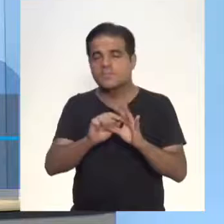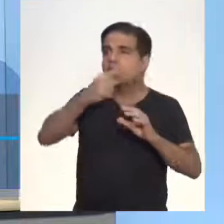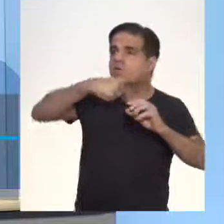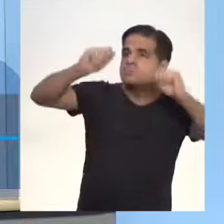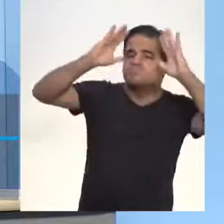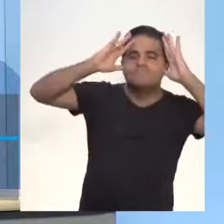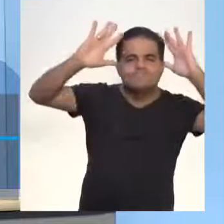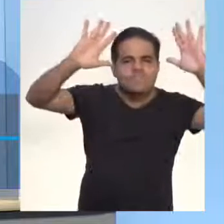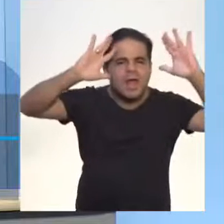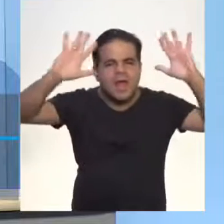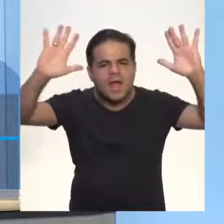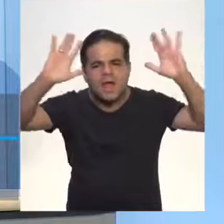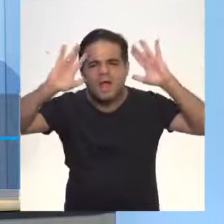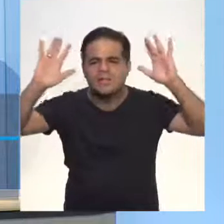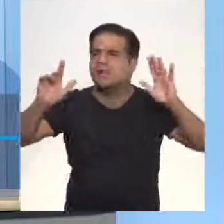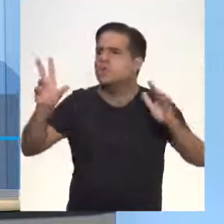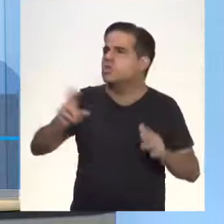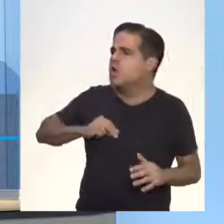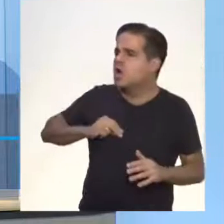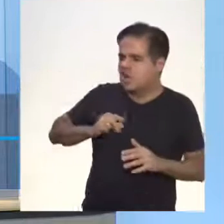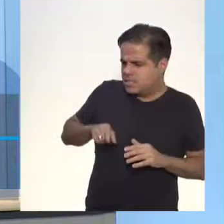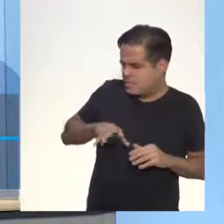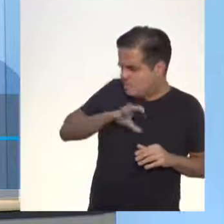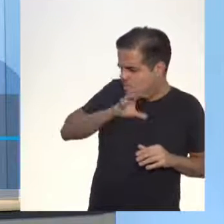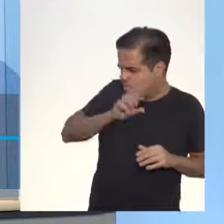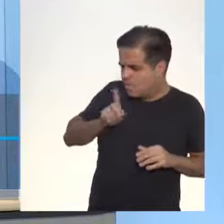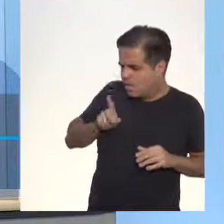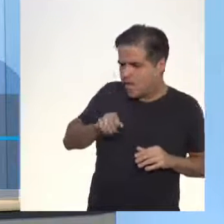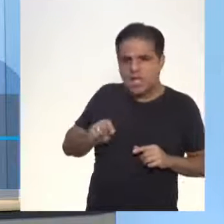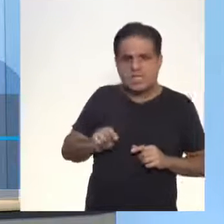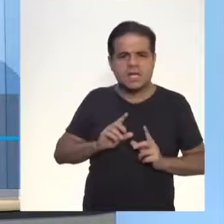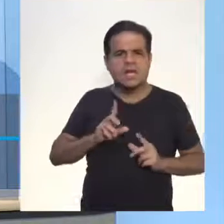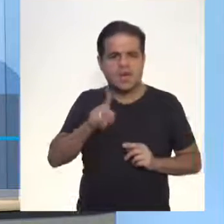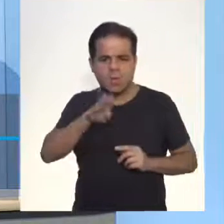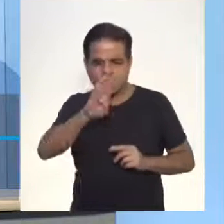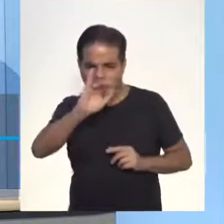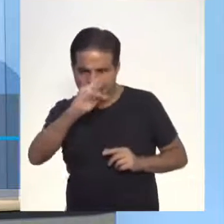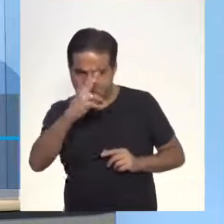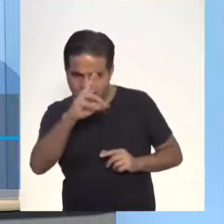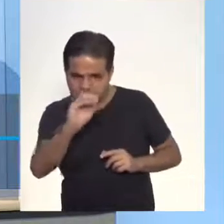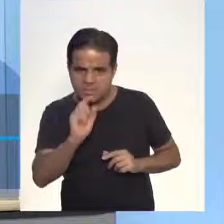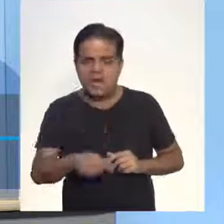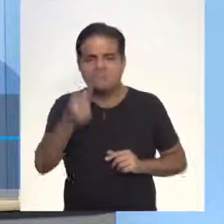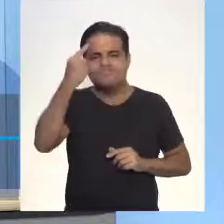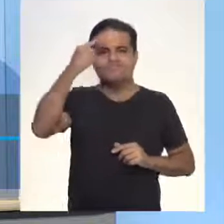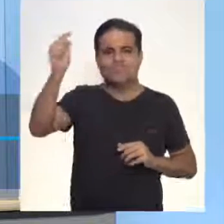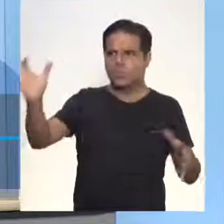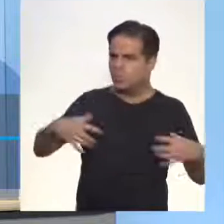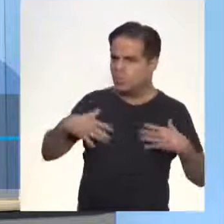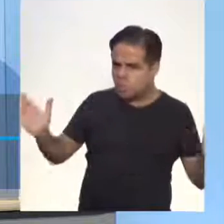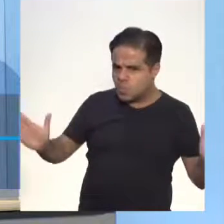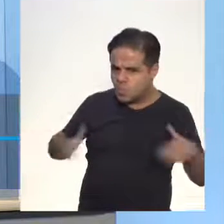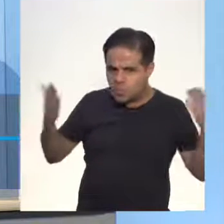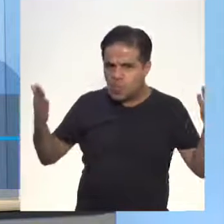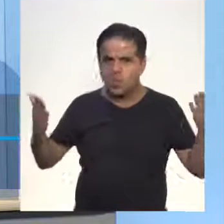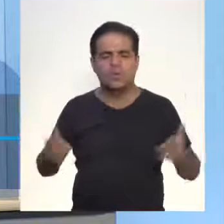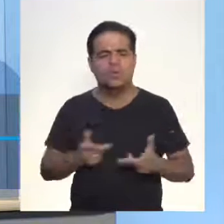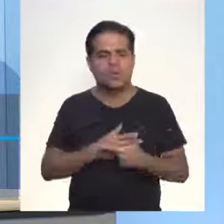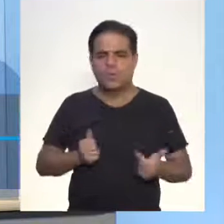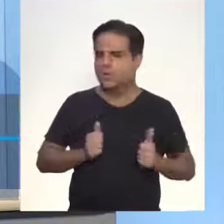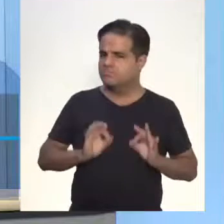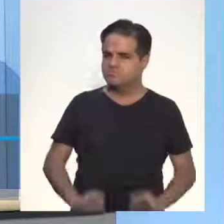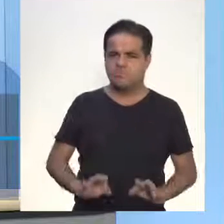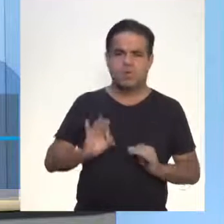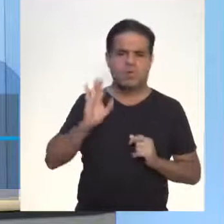pensarmos. E quando você fala assim, nossa, que bicho é esse? Aquele é um bicho. Então, normalmente dá a ideia de espanto, algo que não é muito